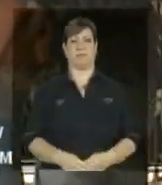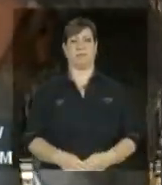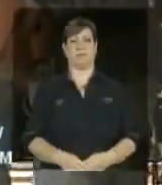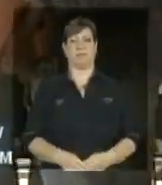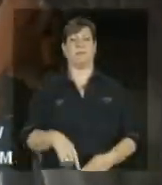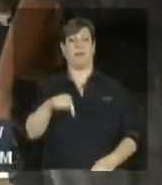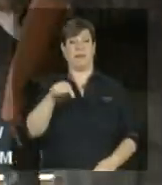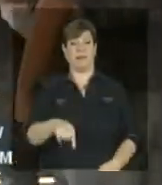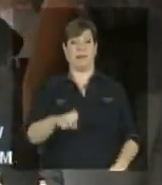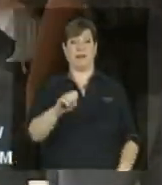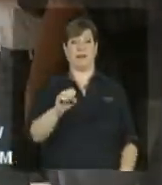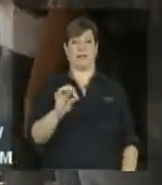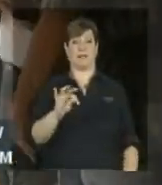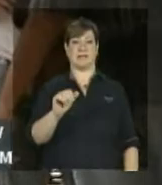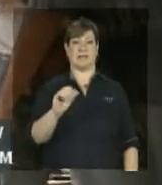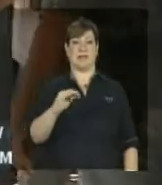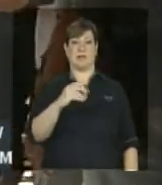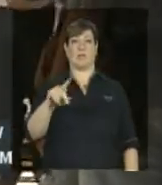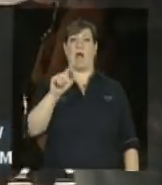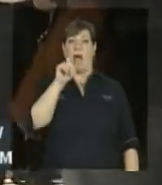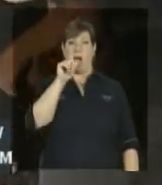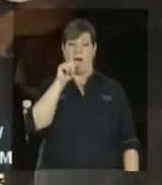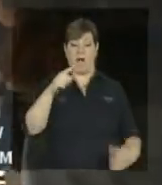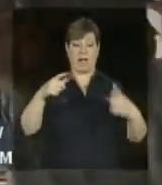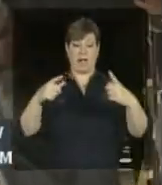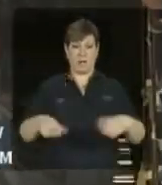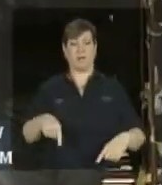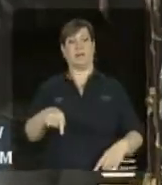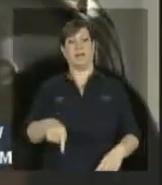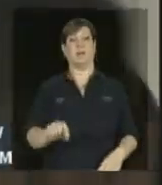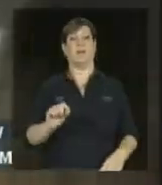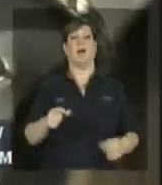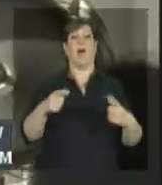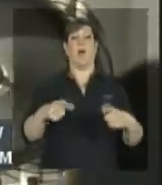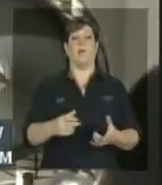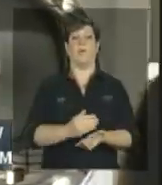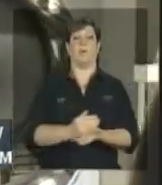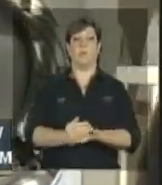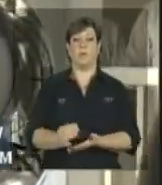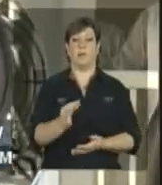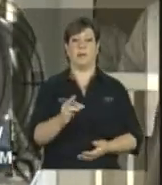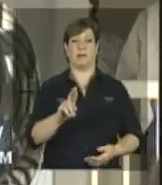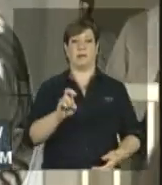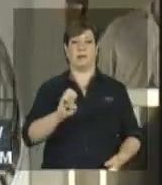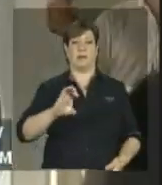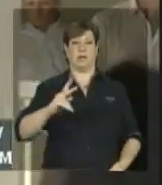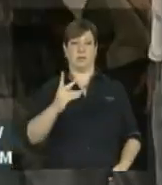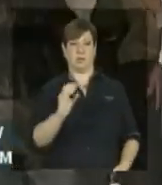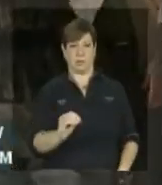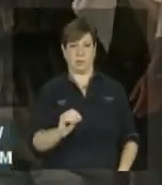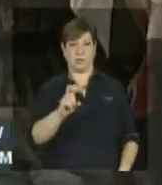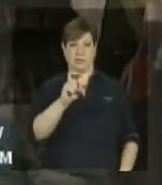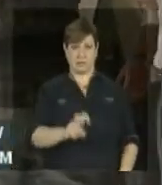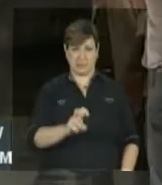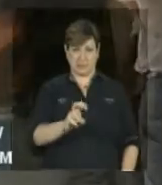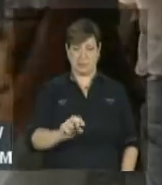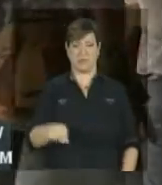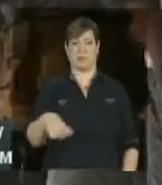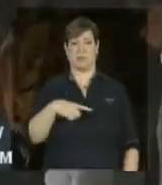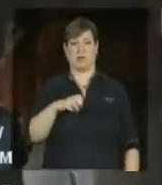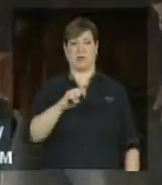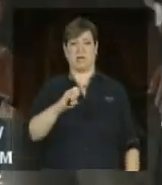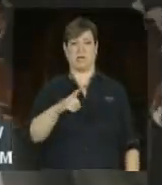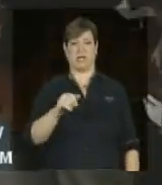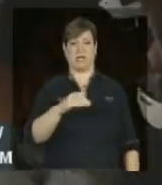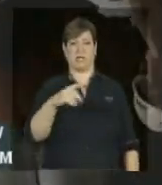Essa estação de água, onde a presidenta se encontra, é onde se inicia o trecho 5 do eixão Castanhão-Pecém, que